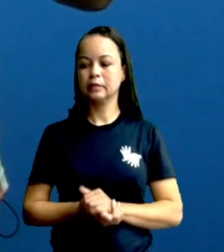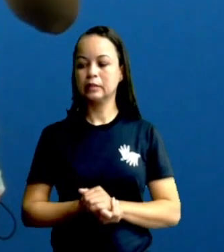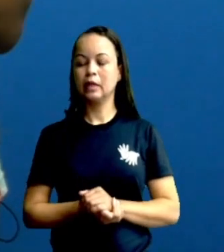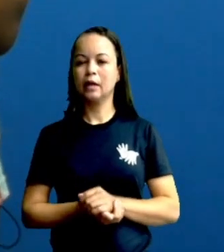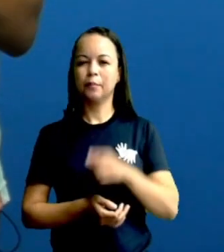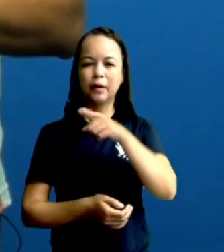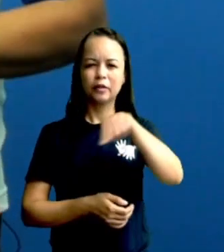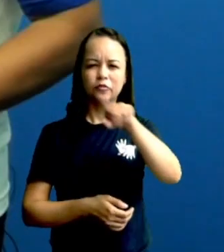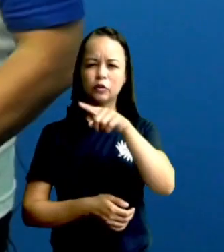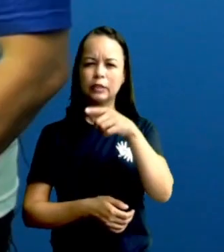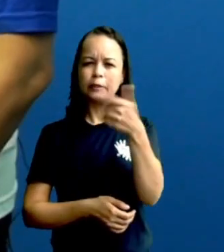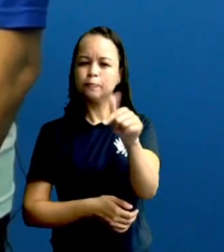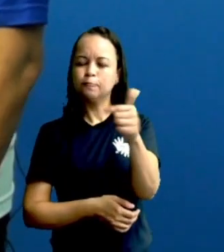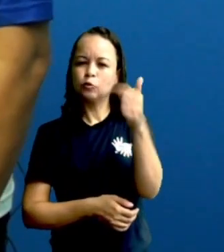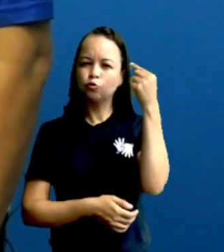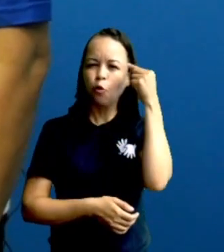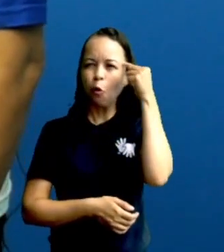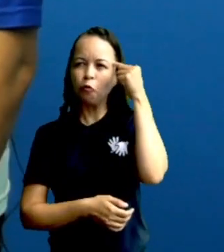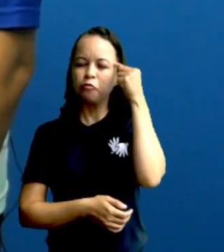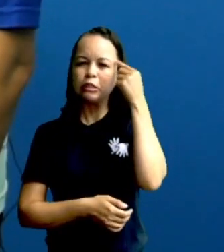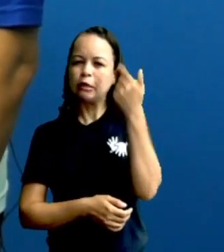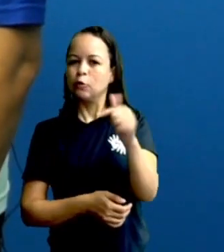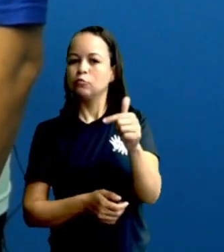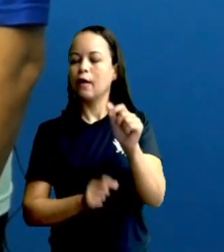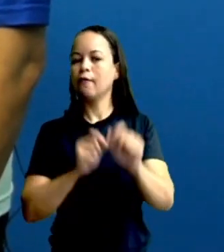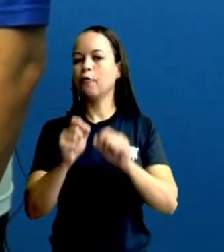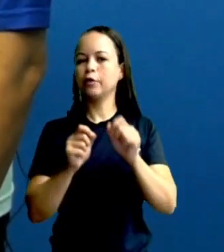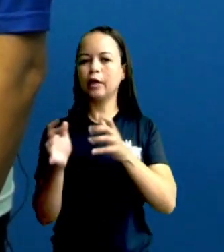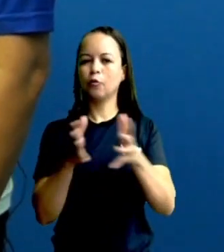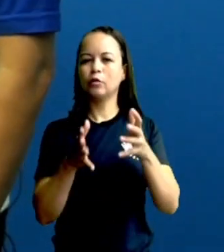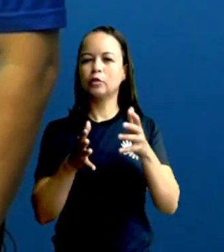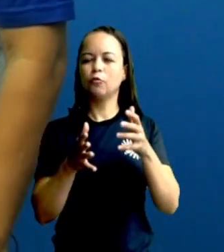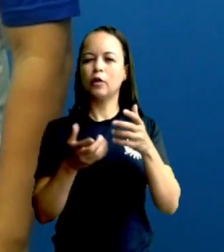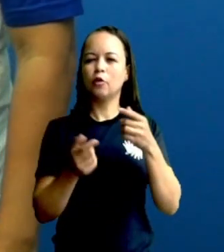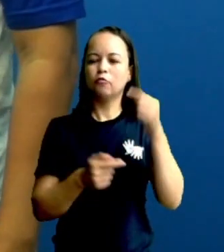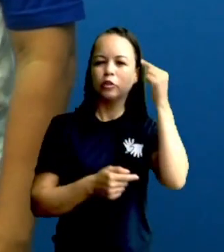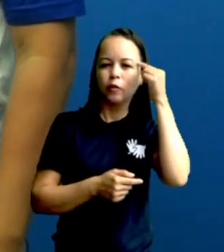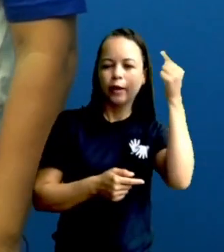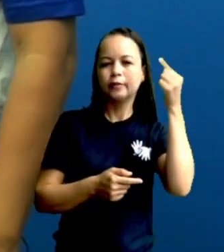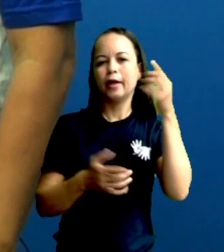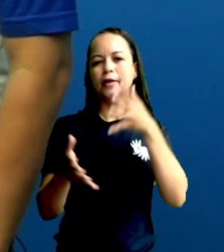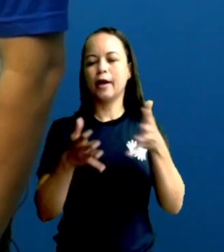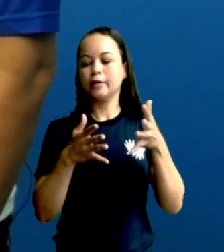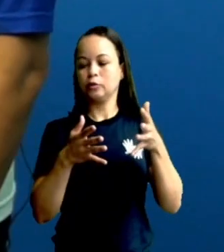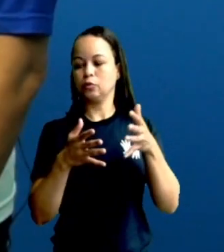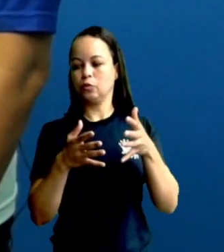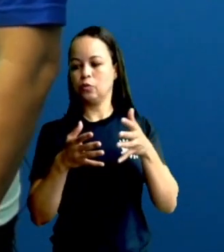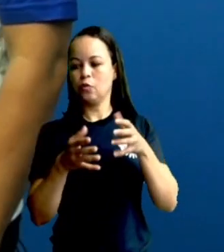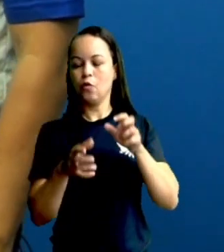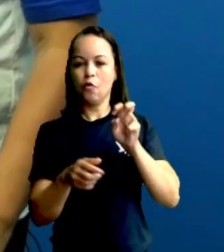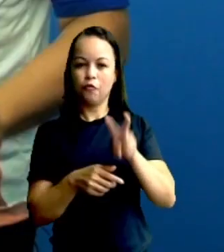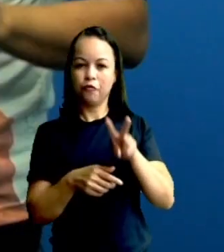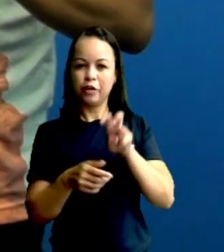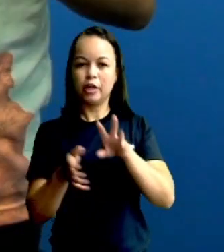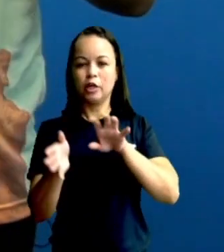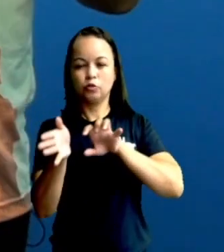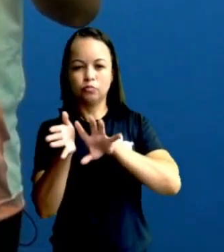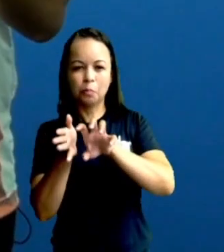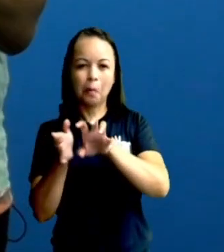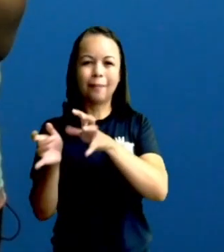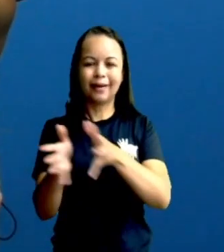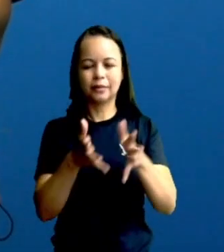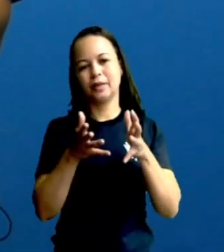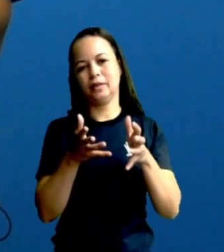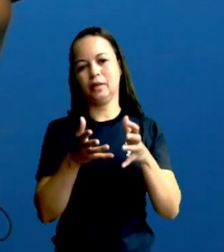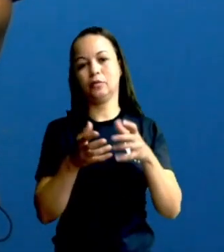não tenha dúvida, quando eu trabalho a ideia das ISTs que podem ser de ordem viral, bacteriana ou por micro-organismo, a gente